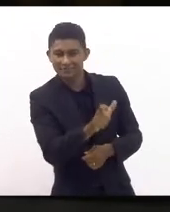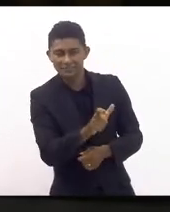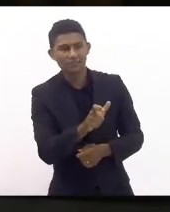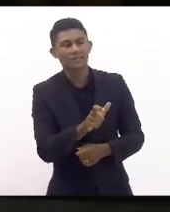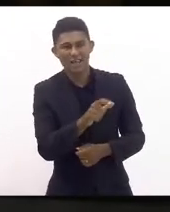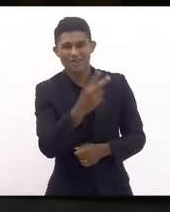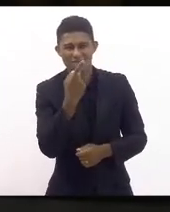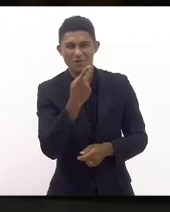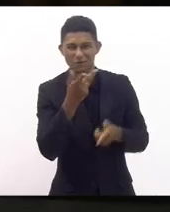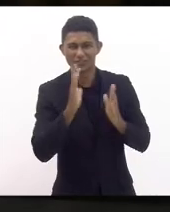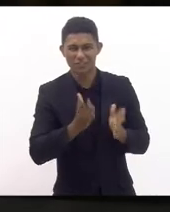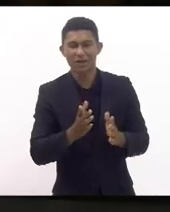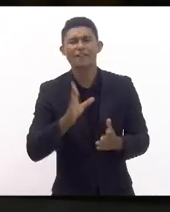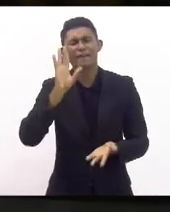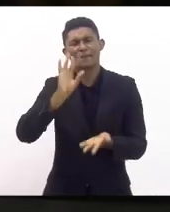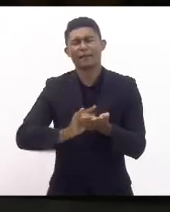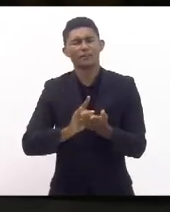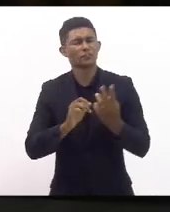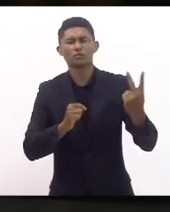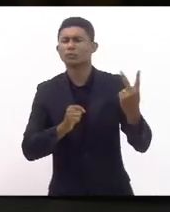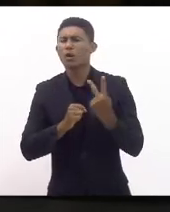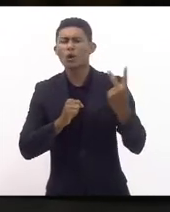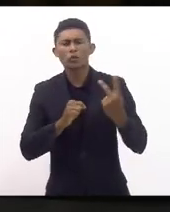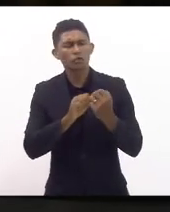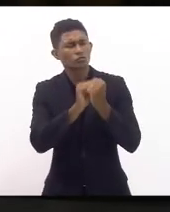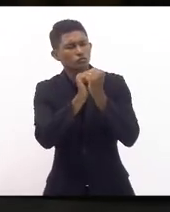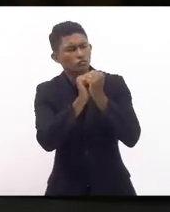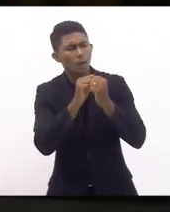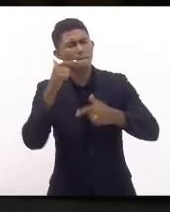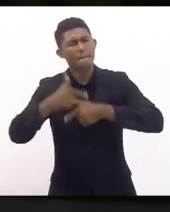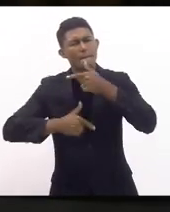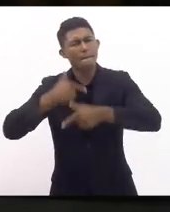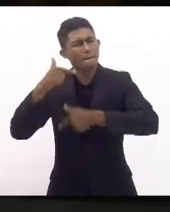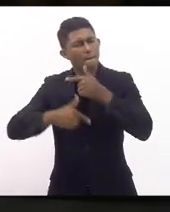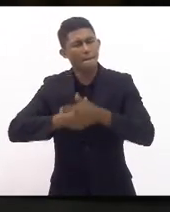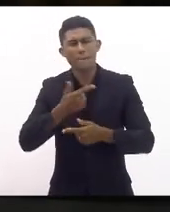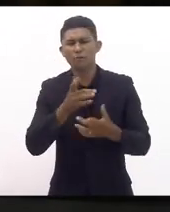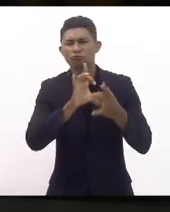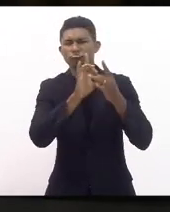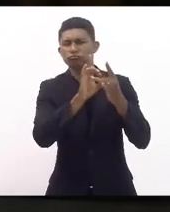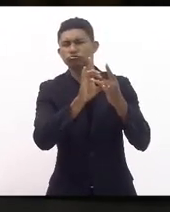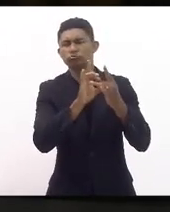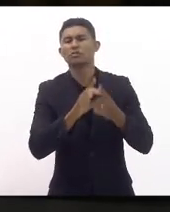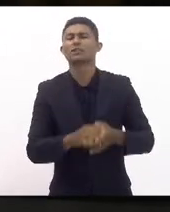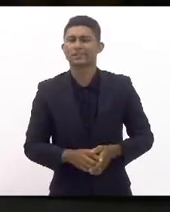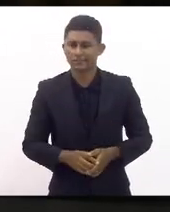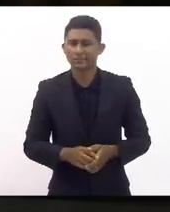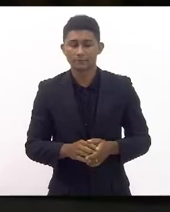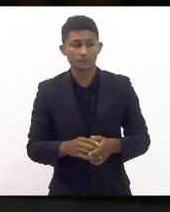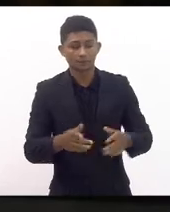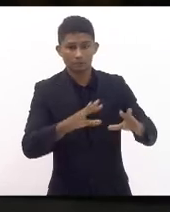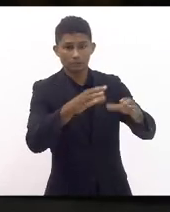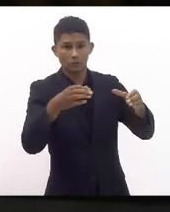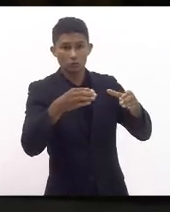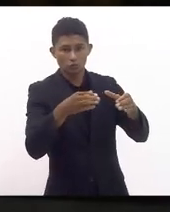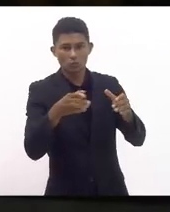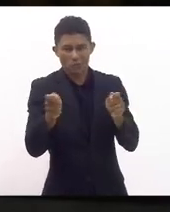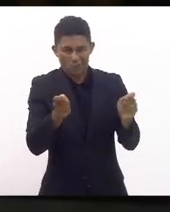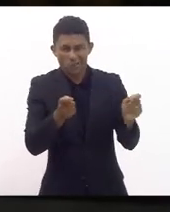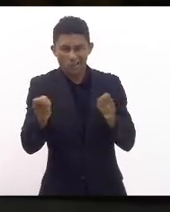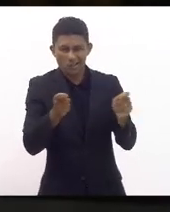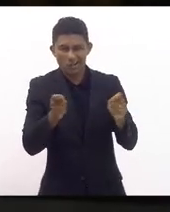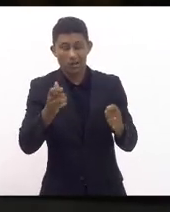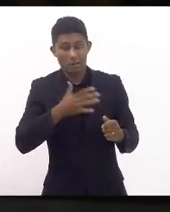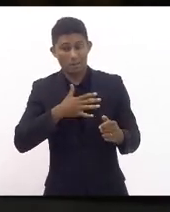uma parceria firme, estabelecemos alguns critérios, e a minha relação com a controladoria é umbilical, né,